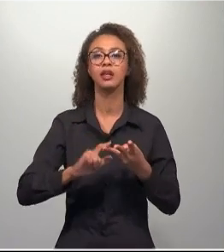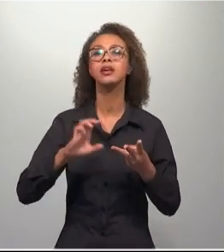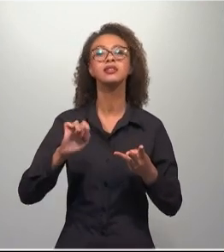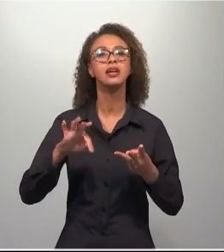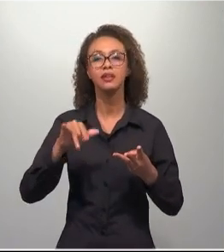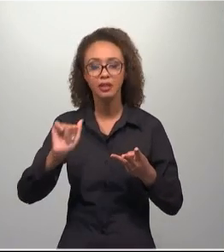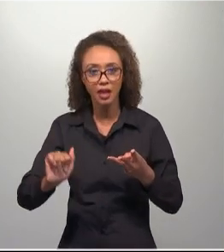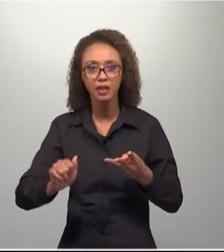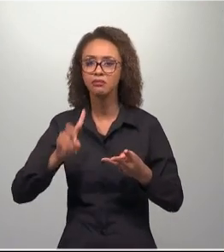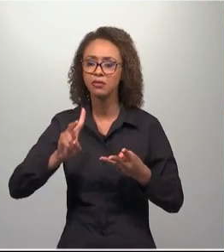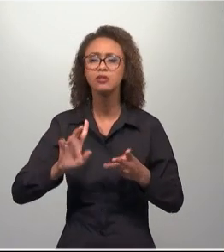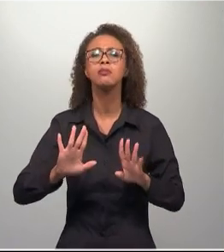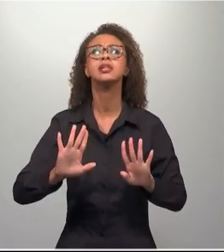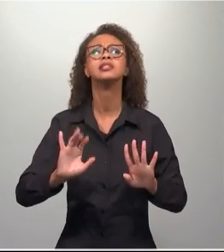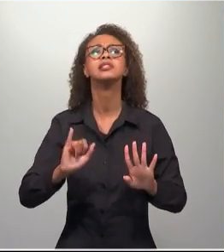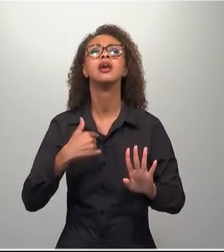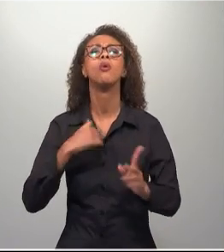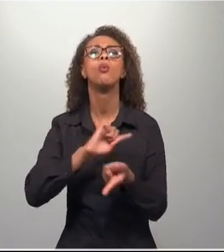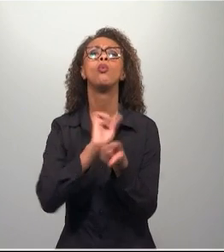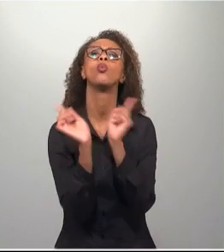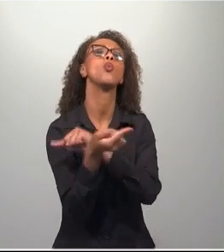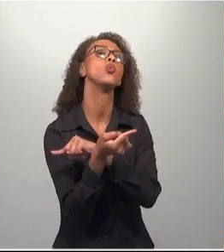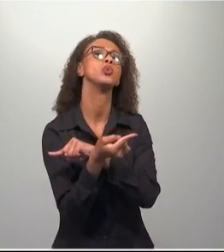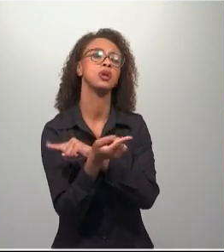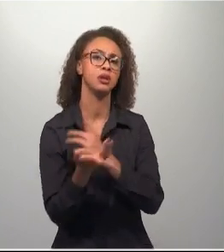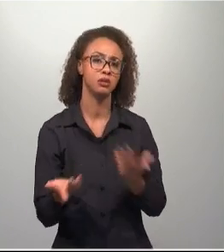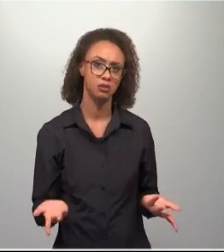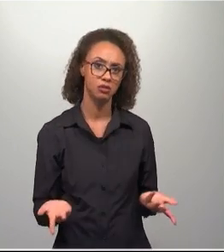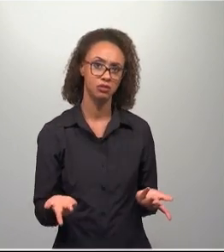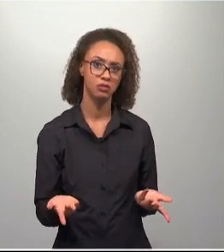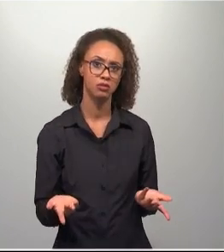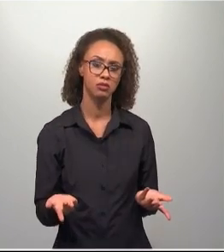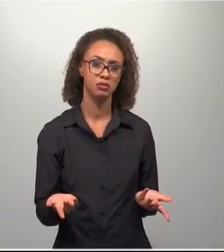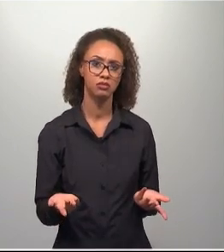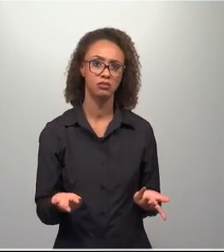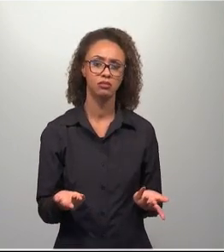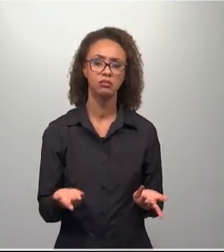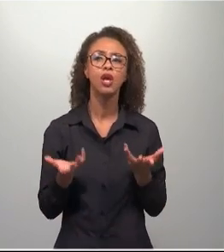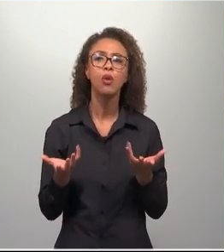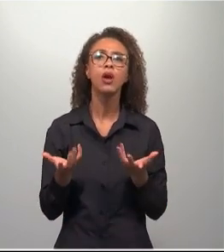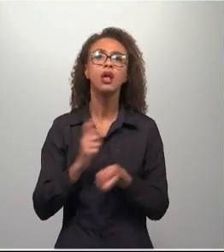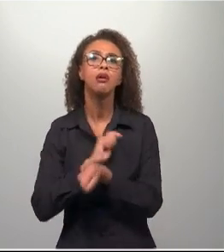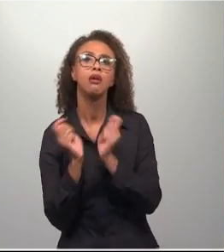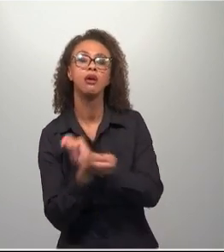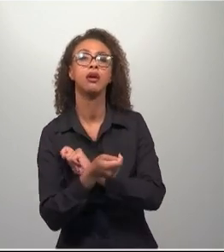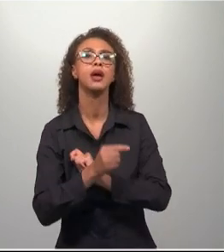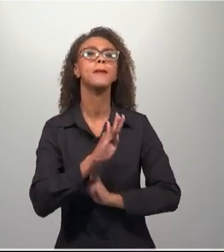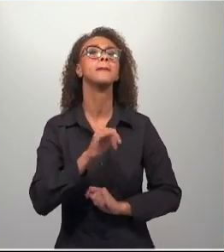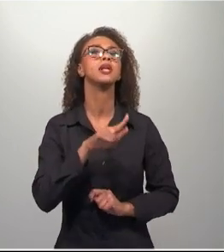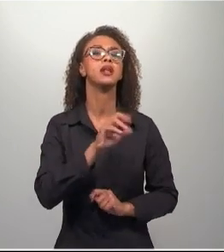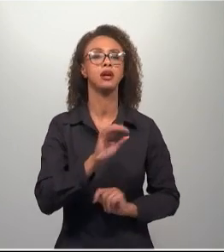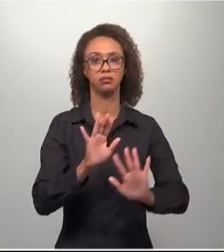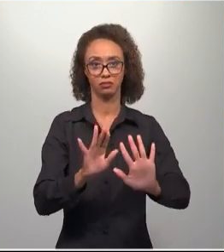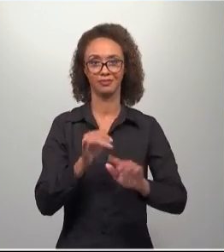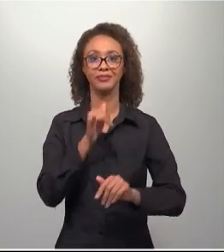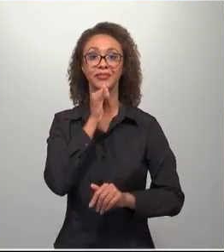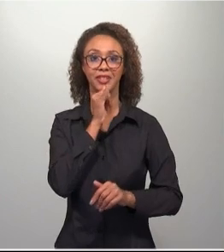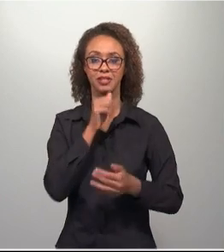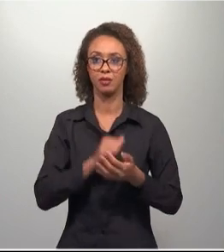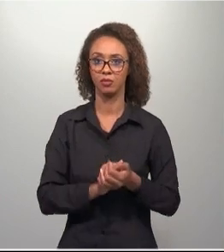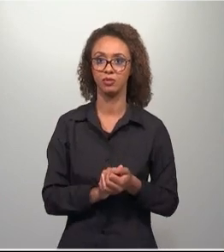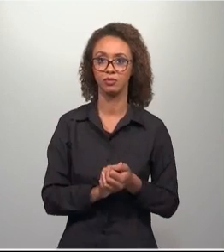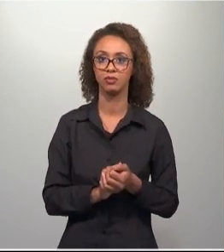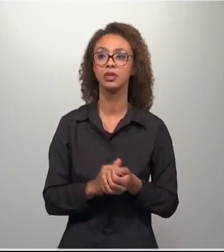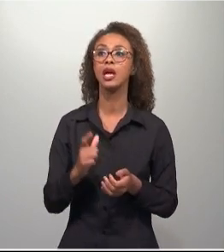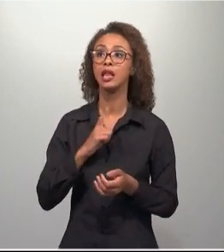agora transformar decimal binário se na ida por aí de binário para desse